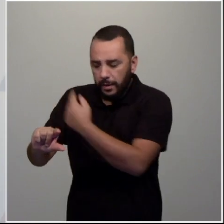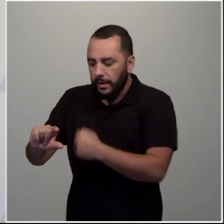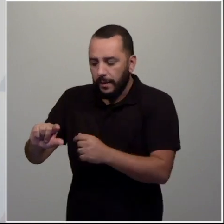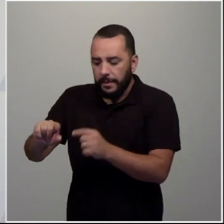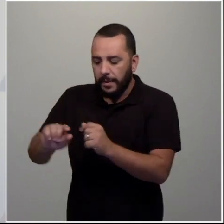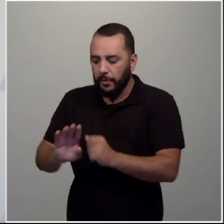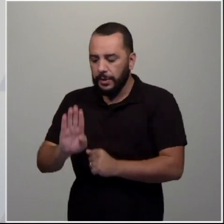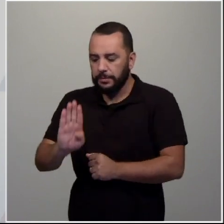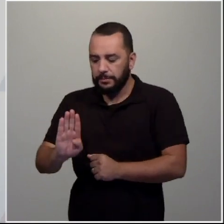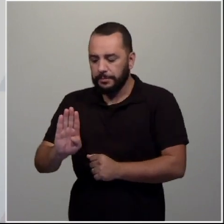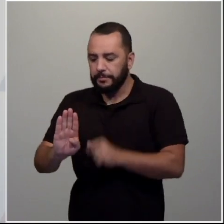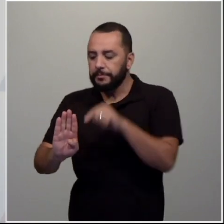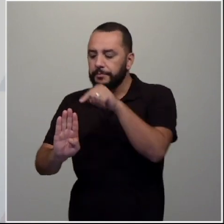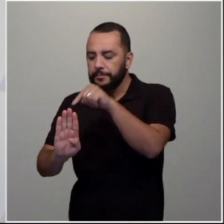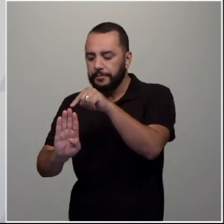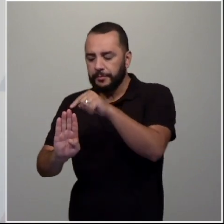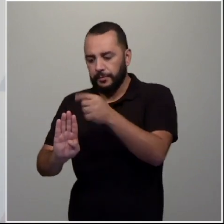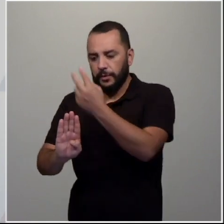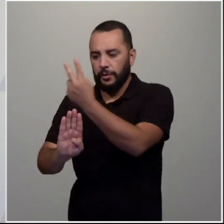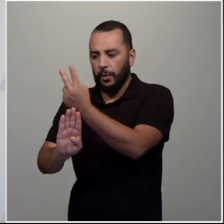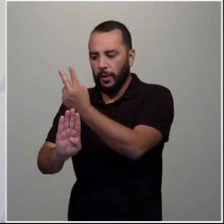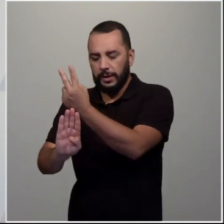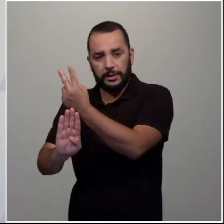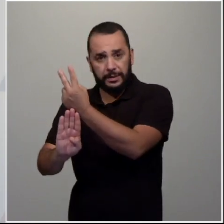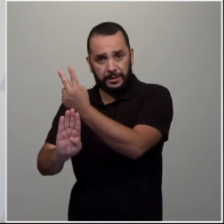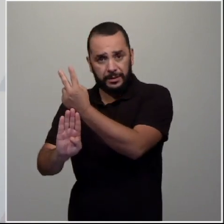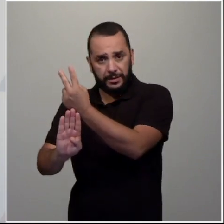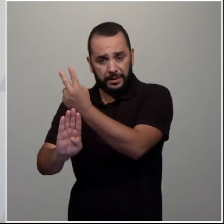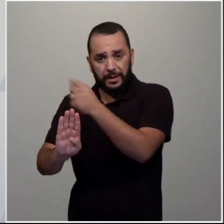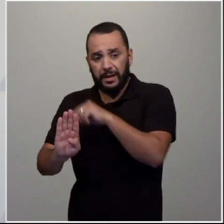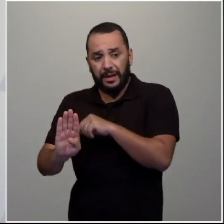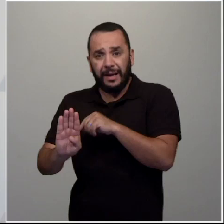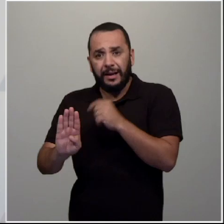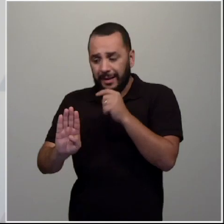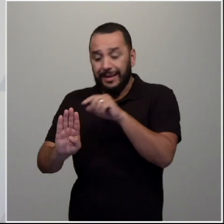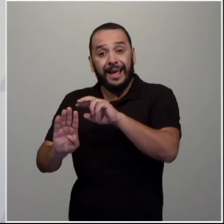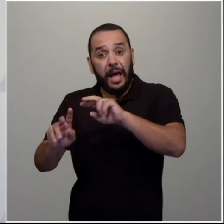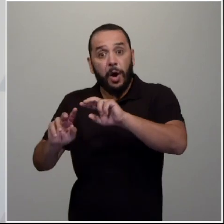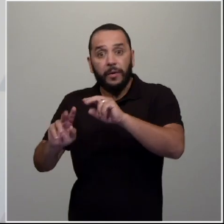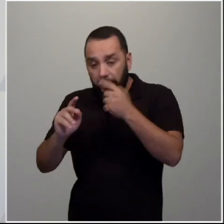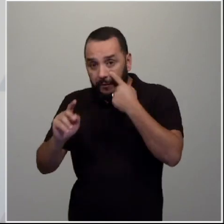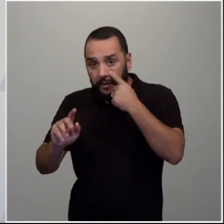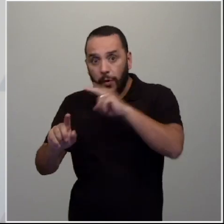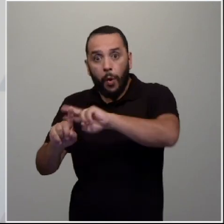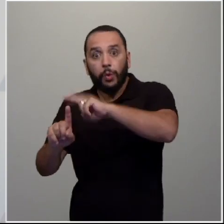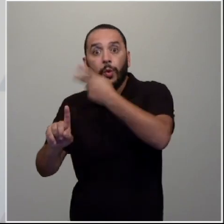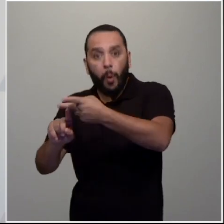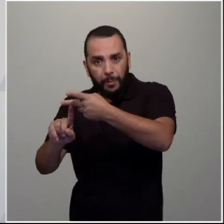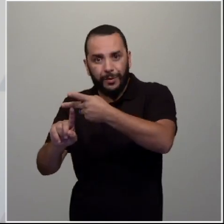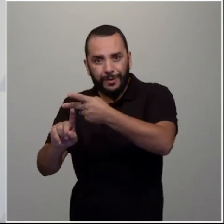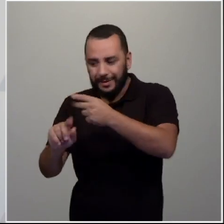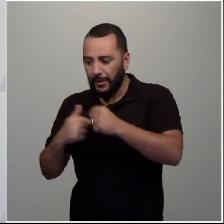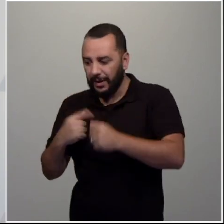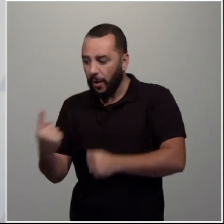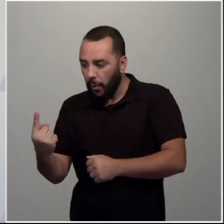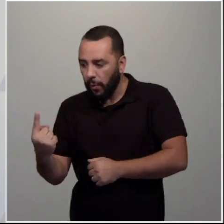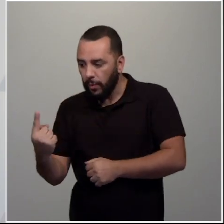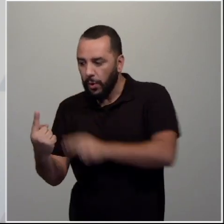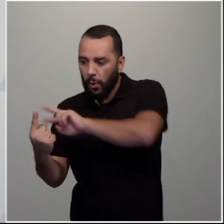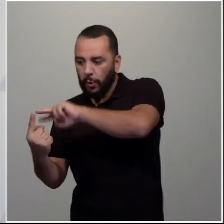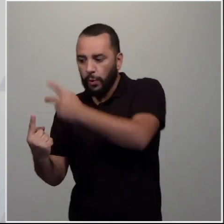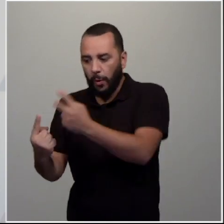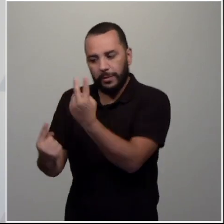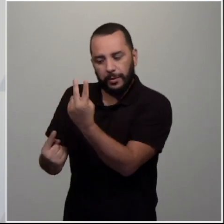vamos ter uma barrinha é um pouco maior que representa o número 2 que é exatamente é o dobro do tamanho da da barrinha é que